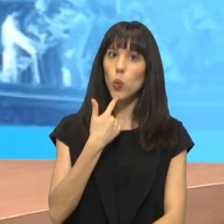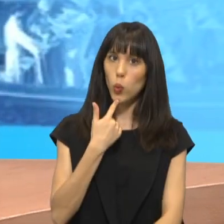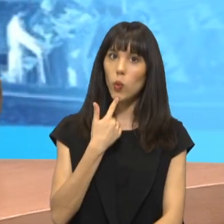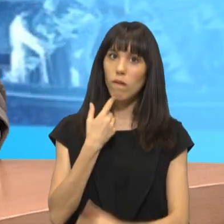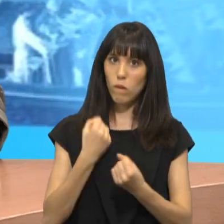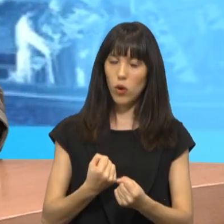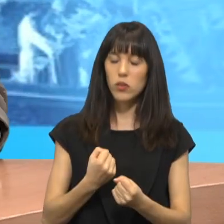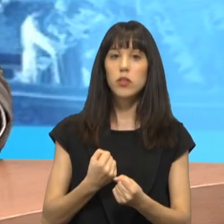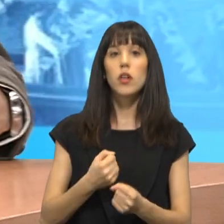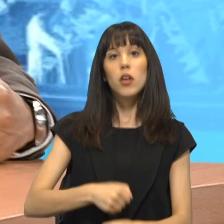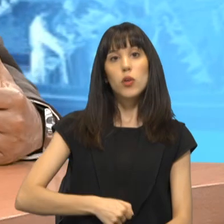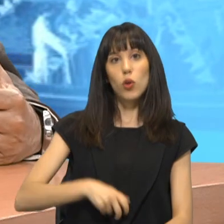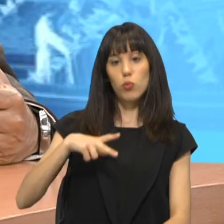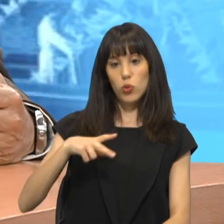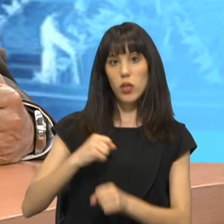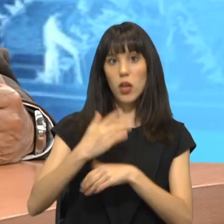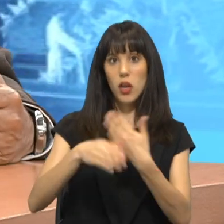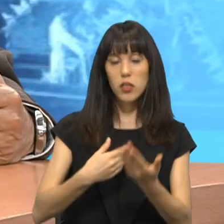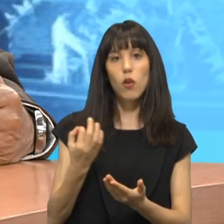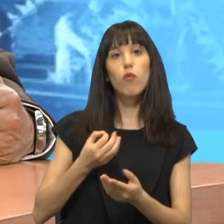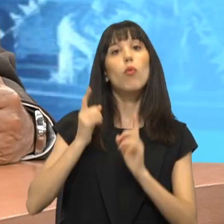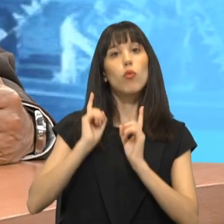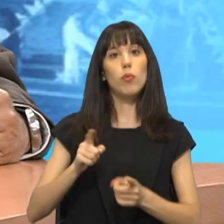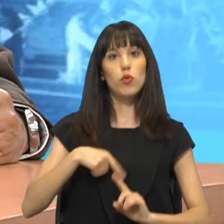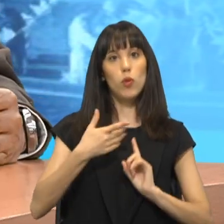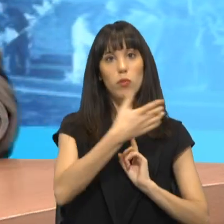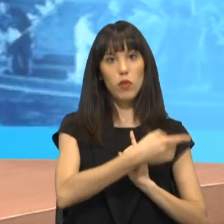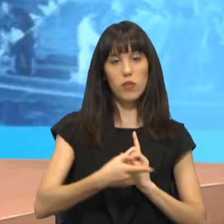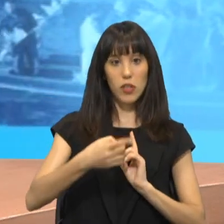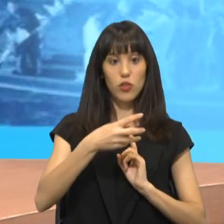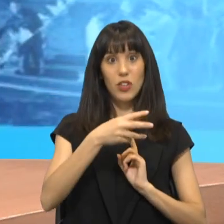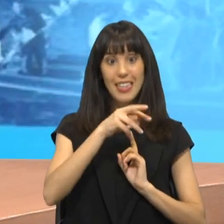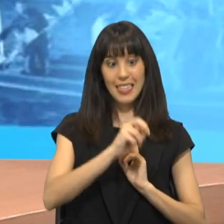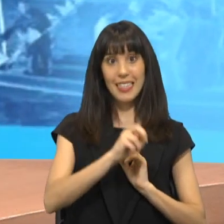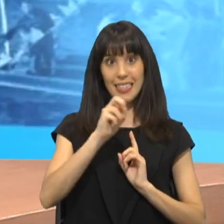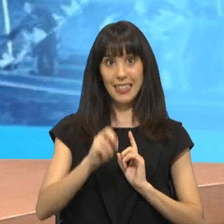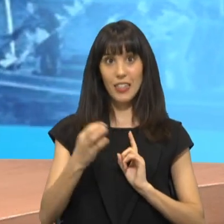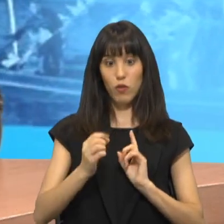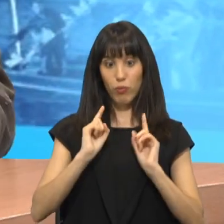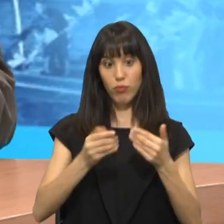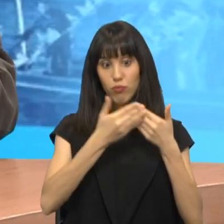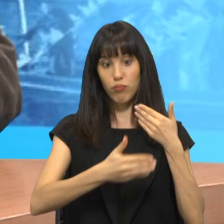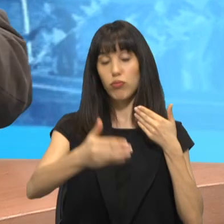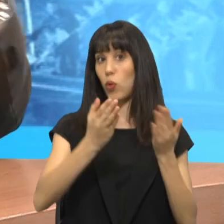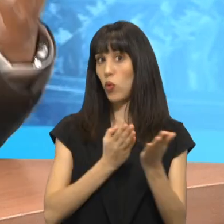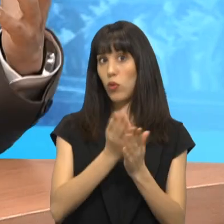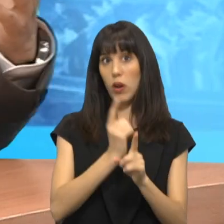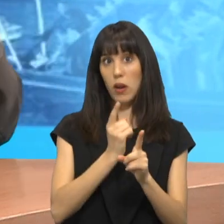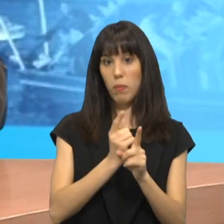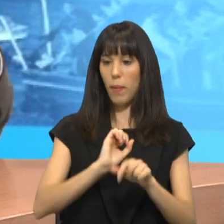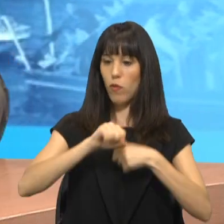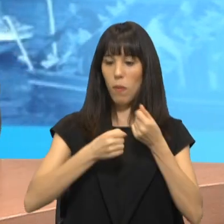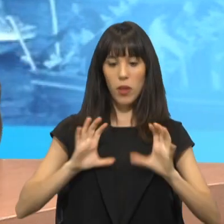A Ação Católica Portuguesa foi instituída em 1933 e, curiosamente, ela subsiste como movimento